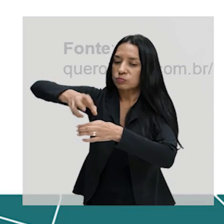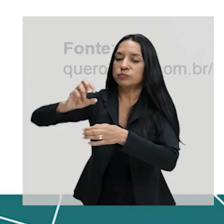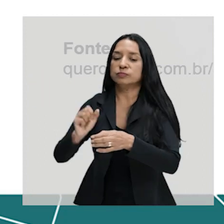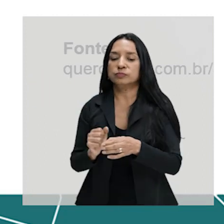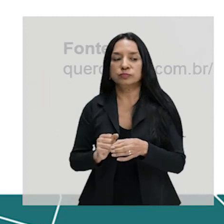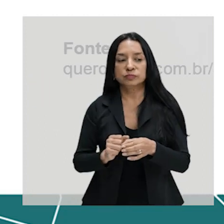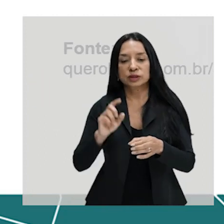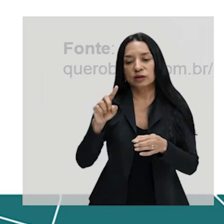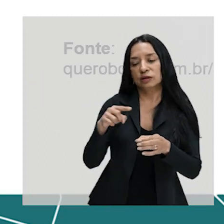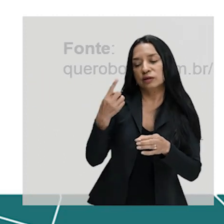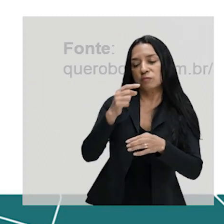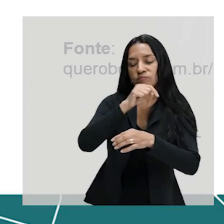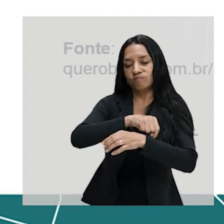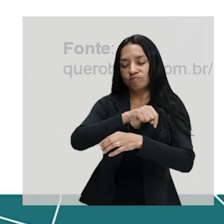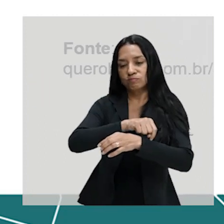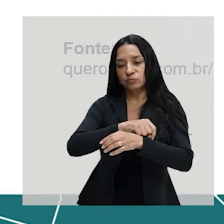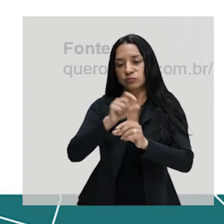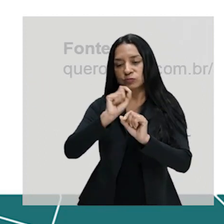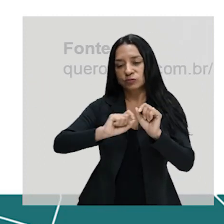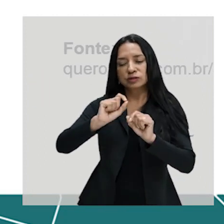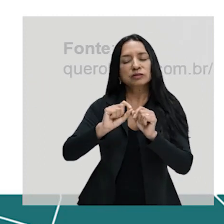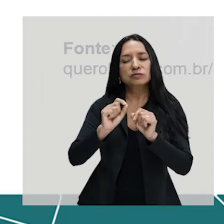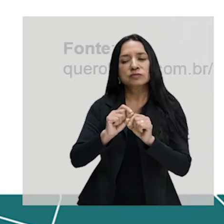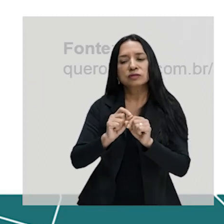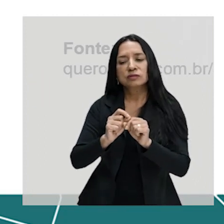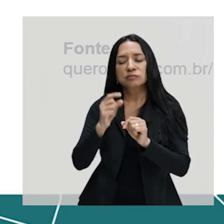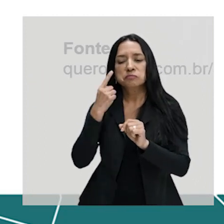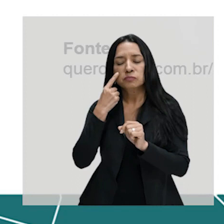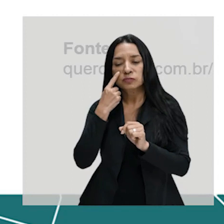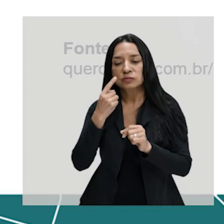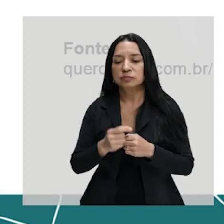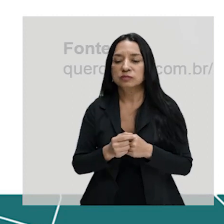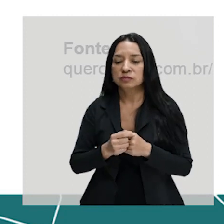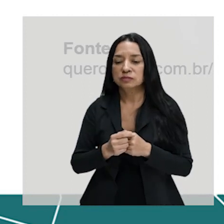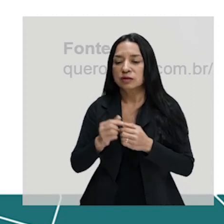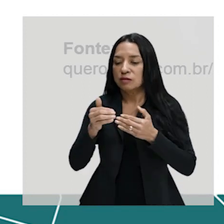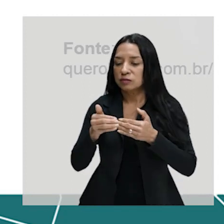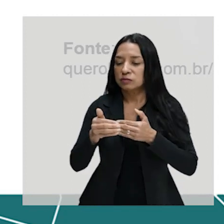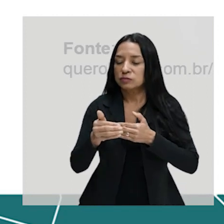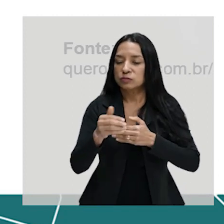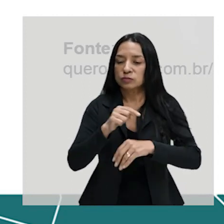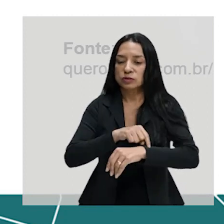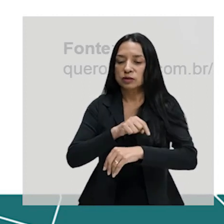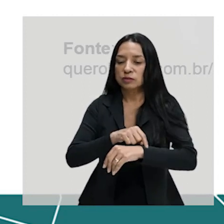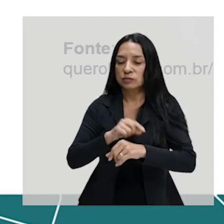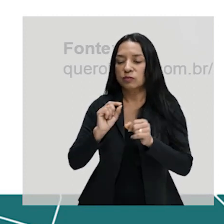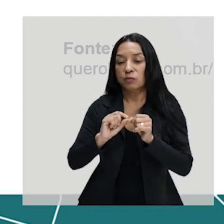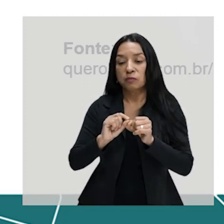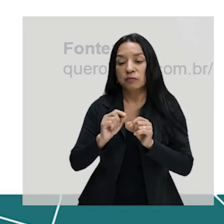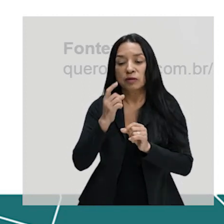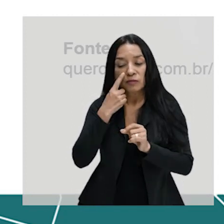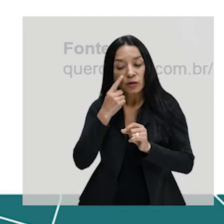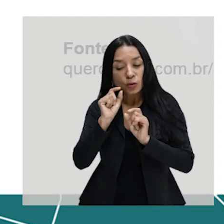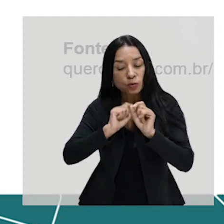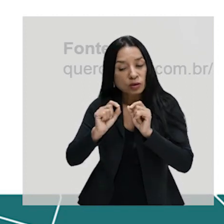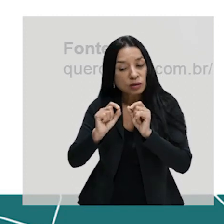e depois de um tempo que foi que foi constatado tá passou um tempo ele foi examinar o que ocorreu